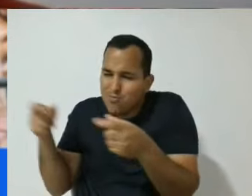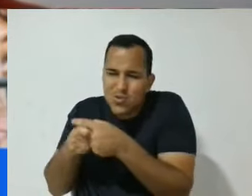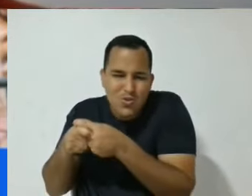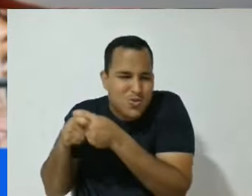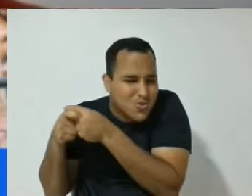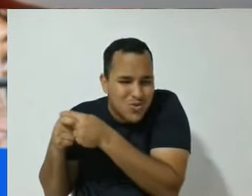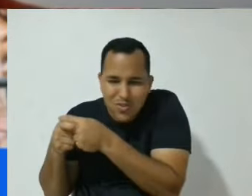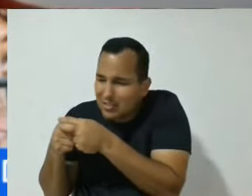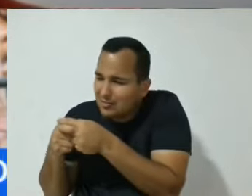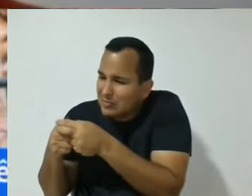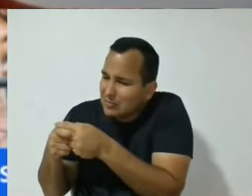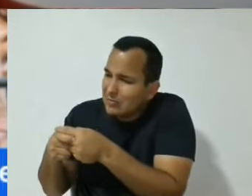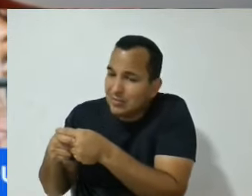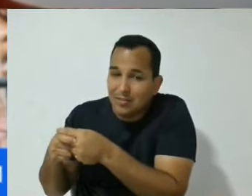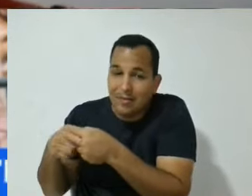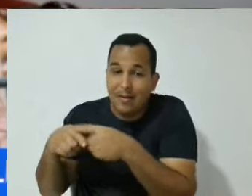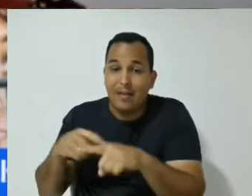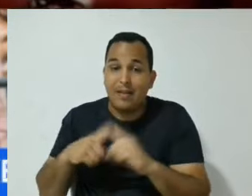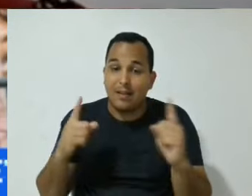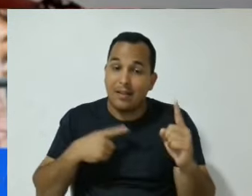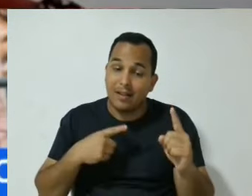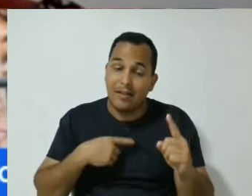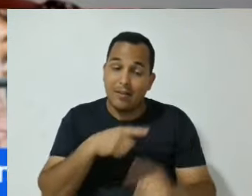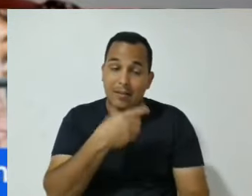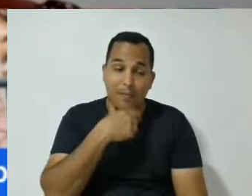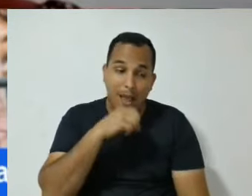seus pais e parentes quando tinham as atividades